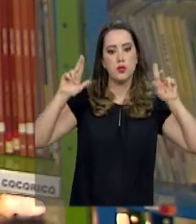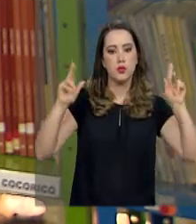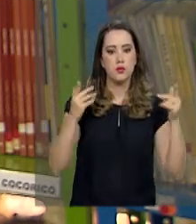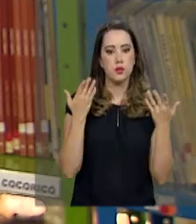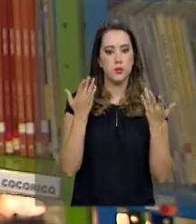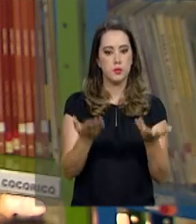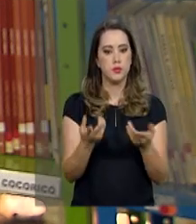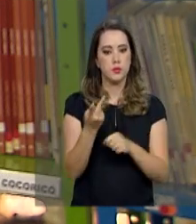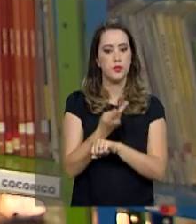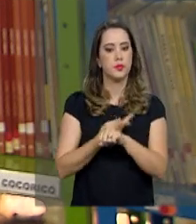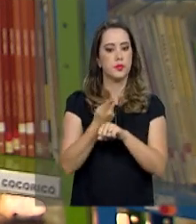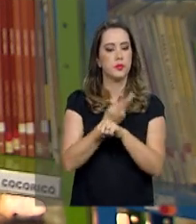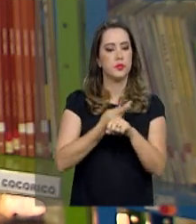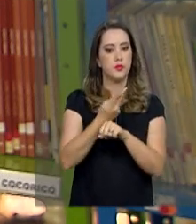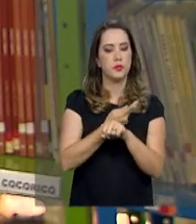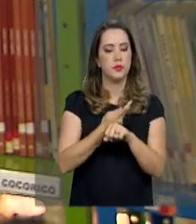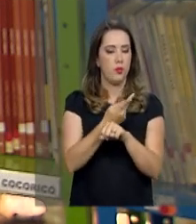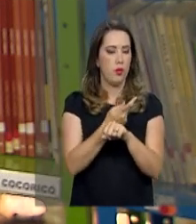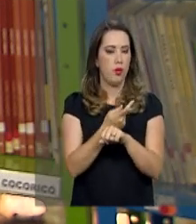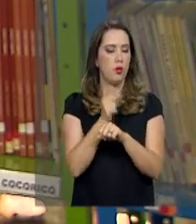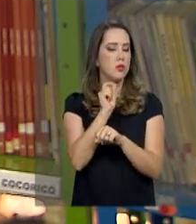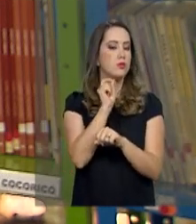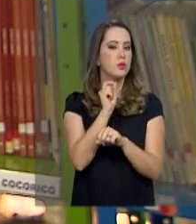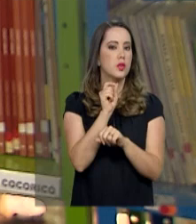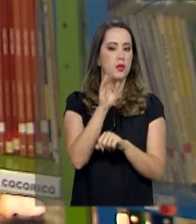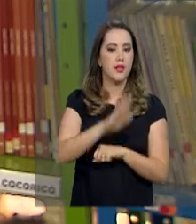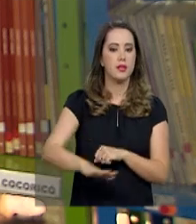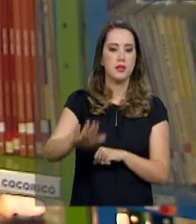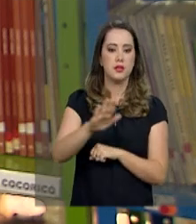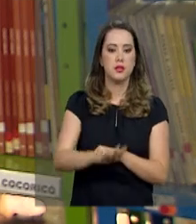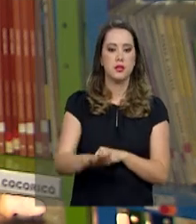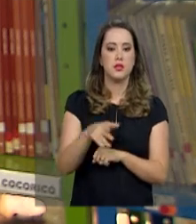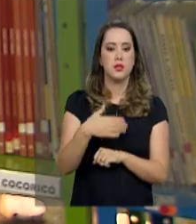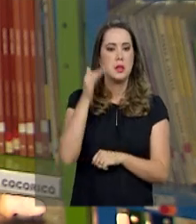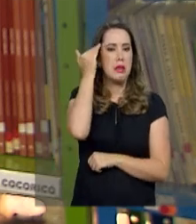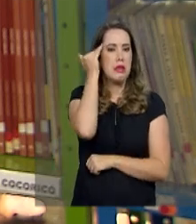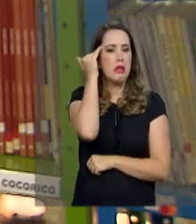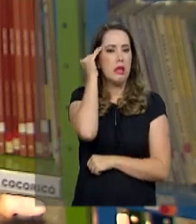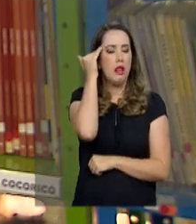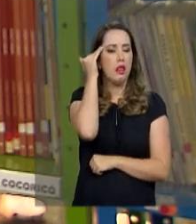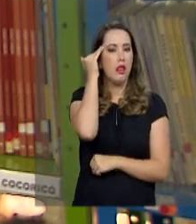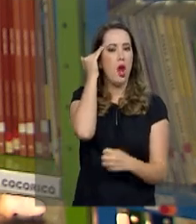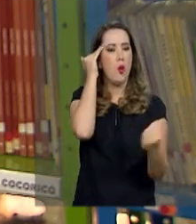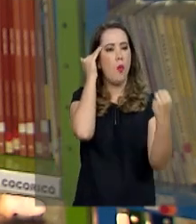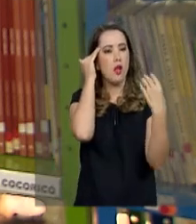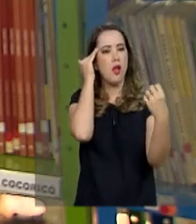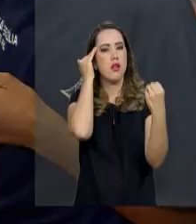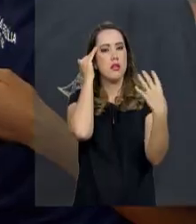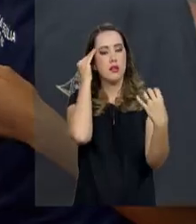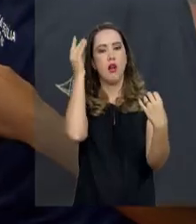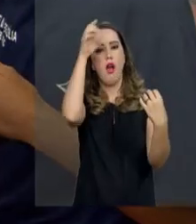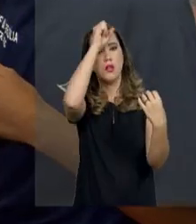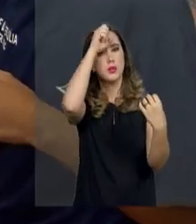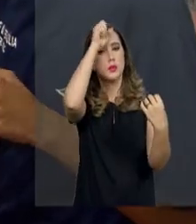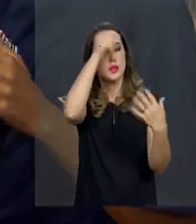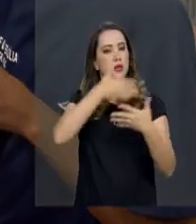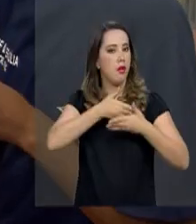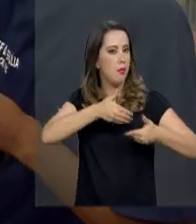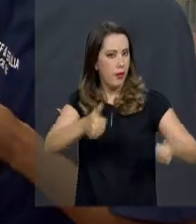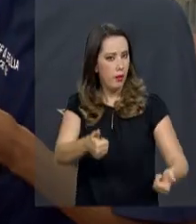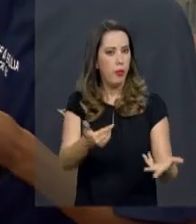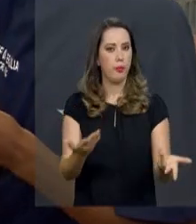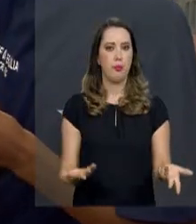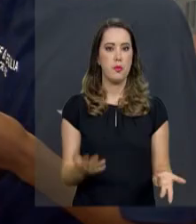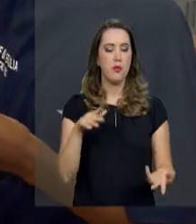diferenciadas, buscar fazer com que o menino possa entender aquilo que ele ainda não aprendeu. Além de acompanhar